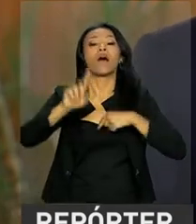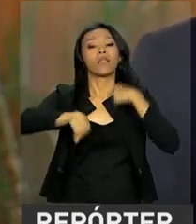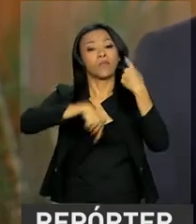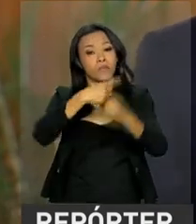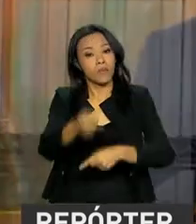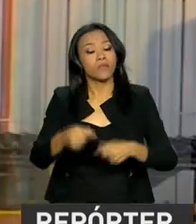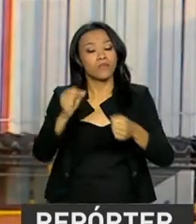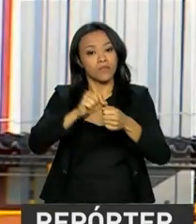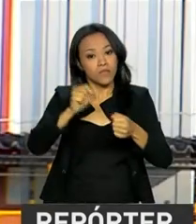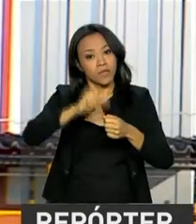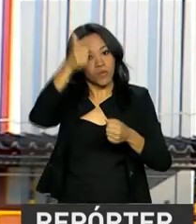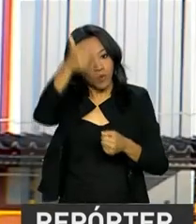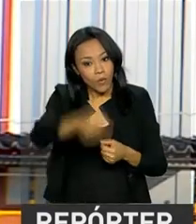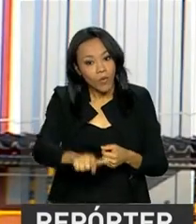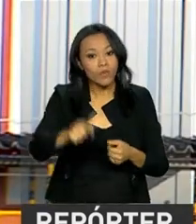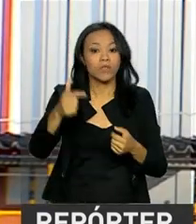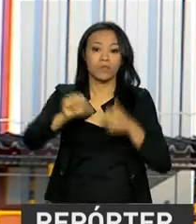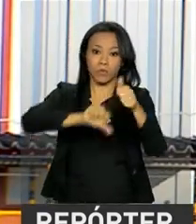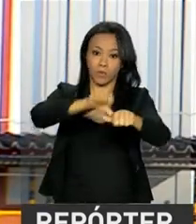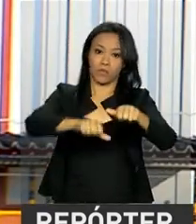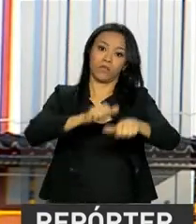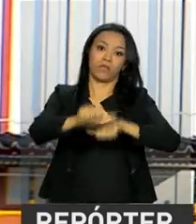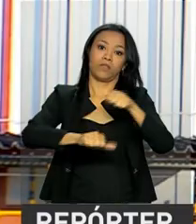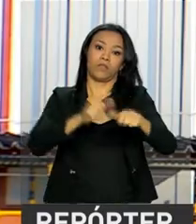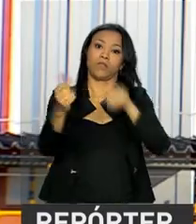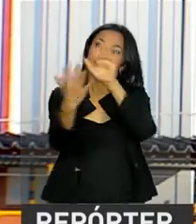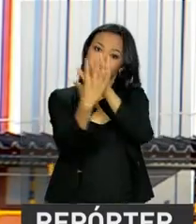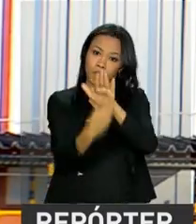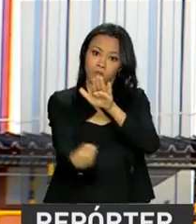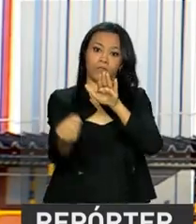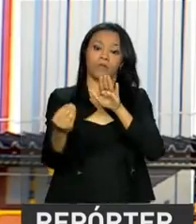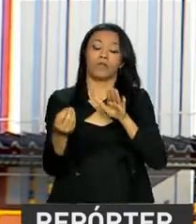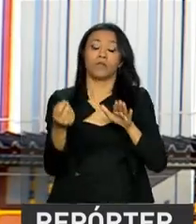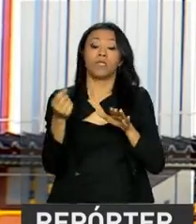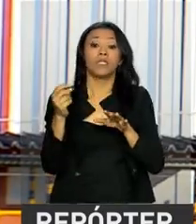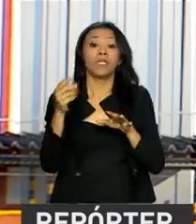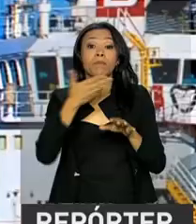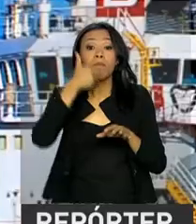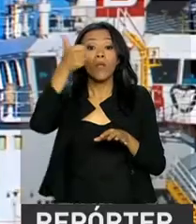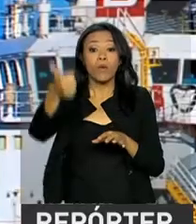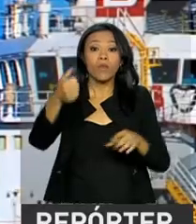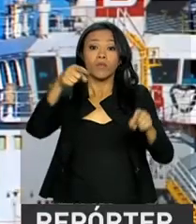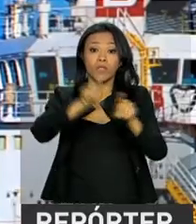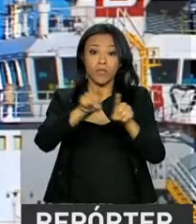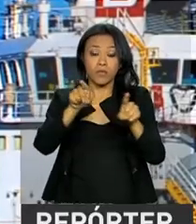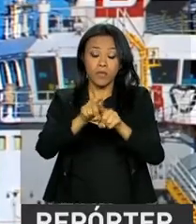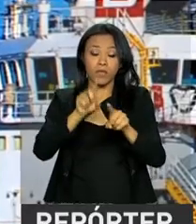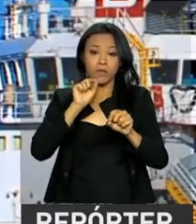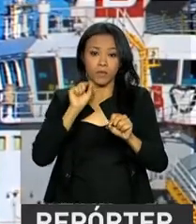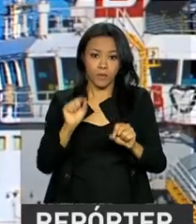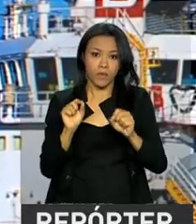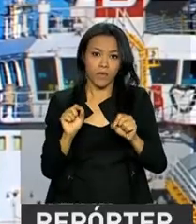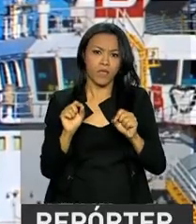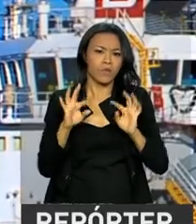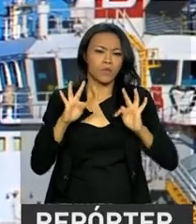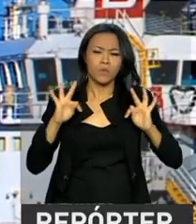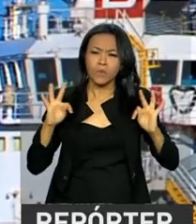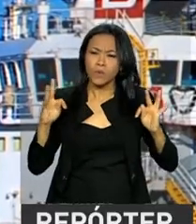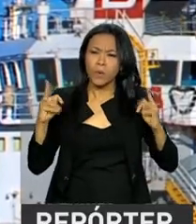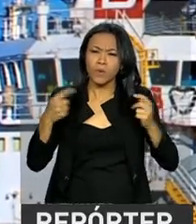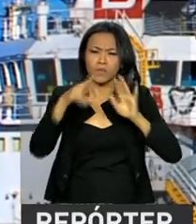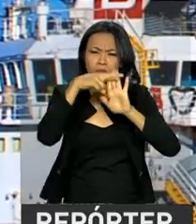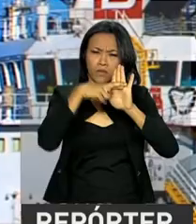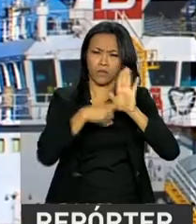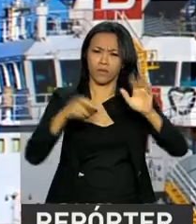aos investidores e, além disso, nós melhoramos todo o ambiente de transparência.